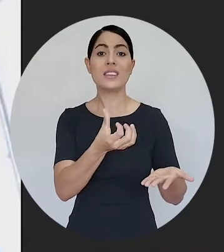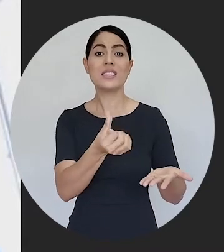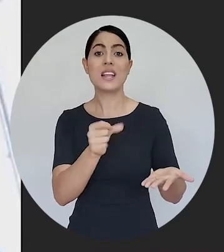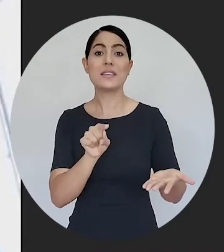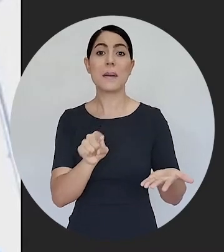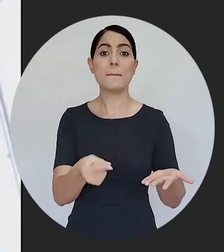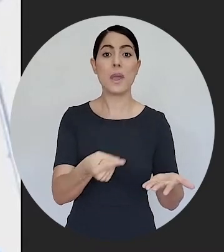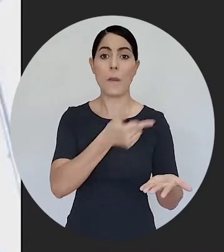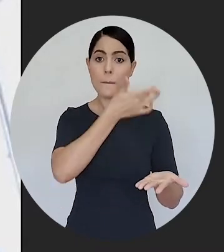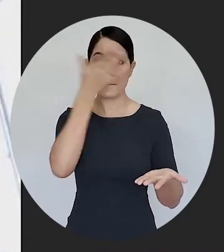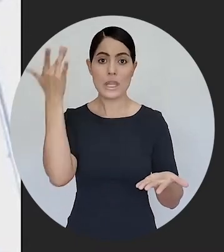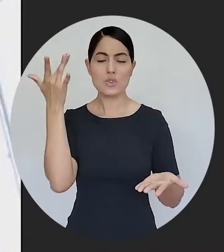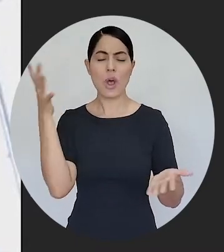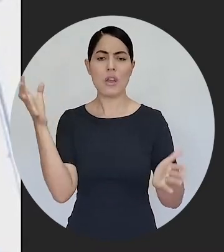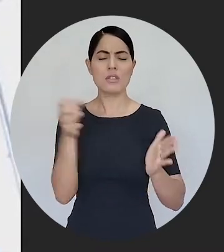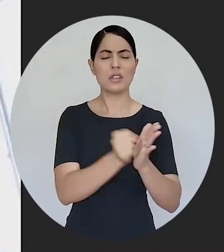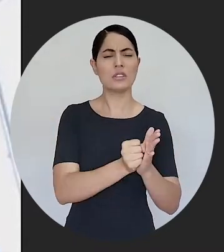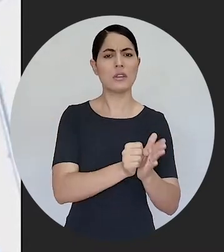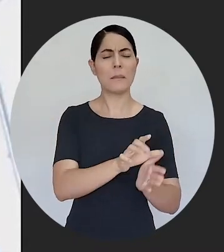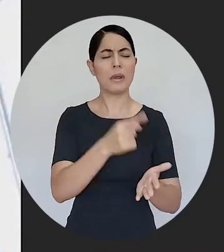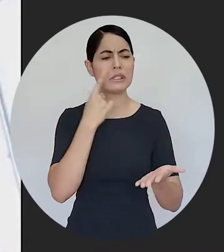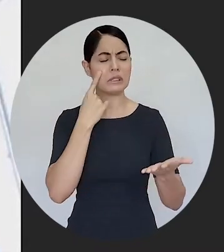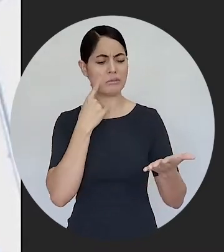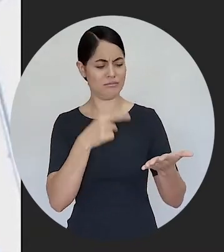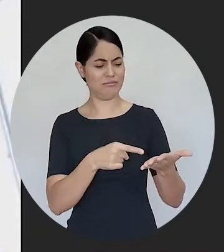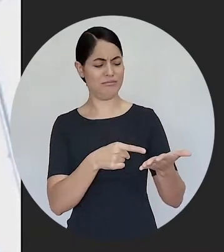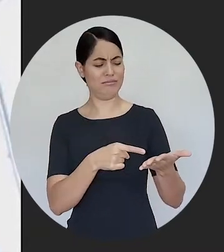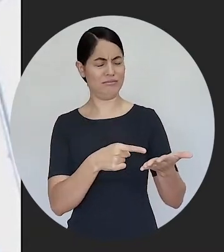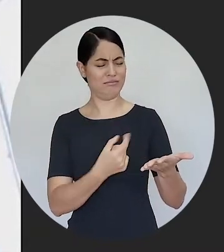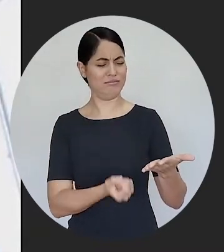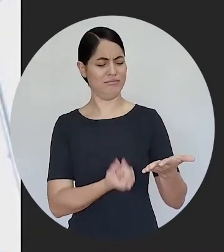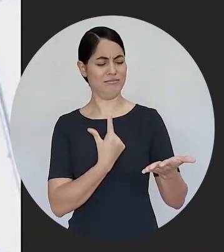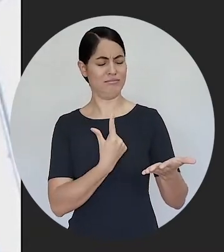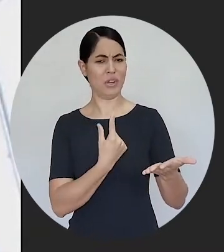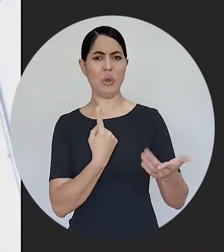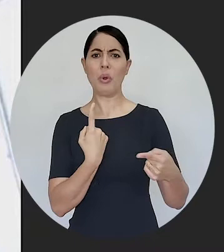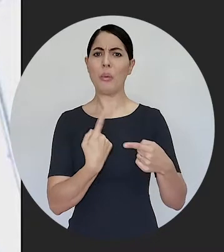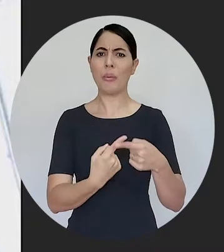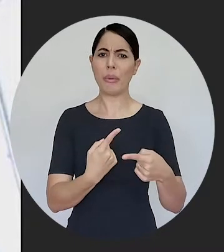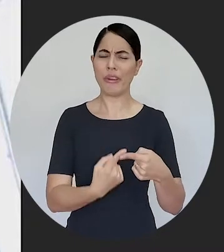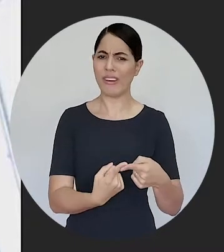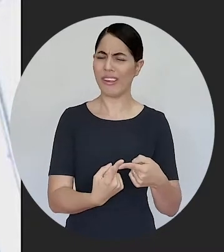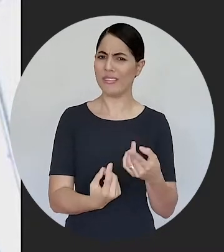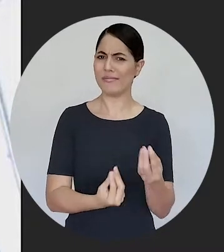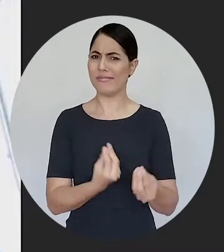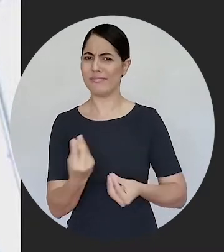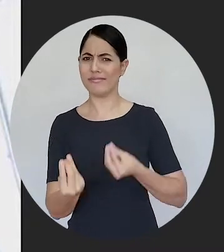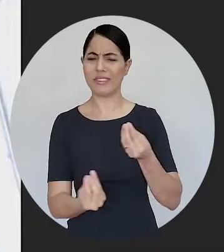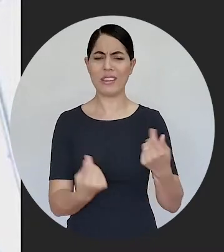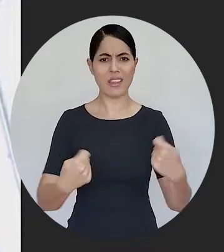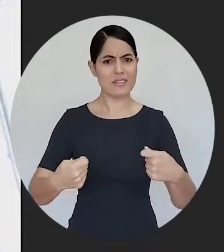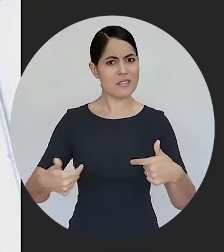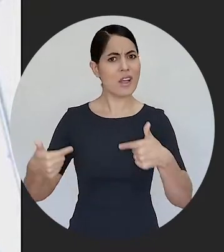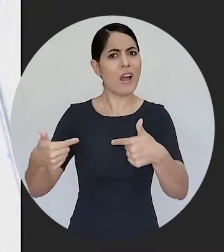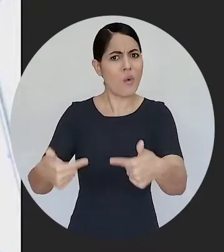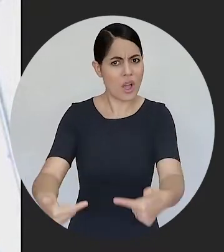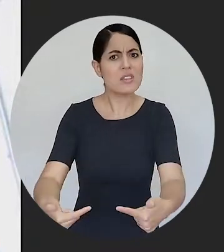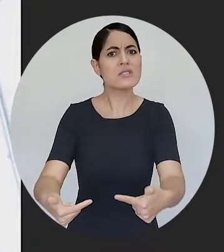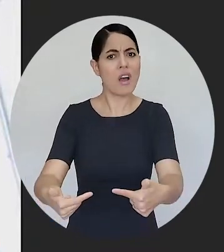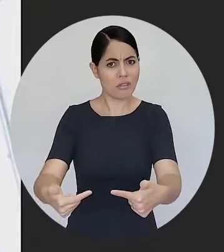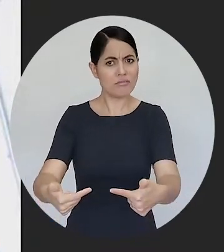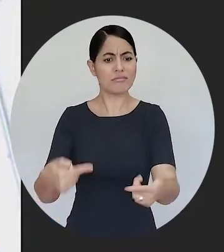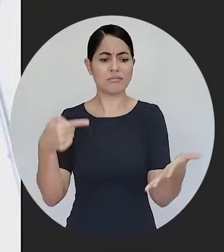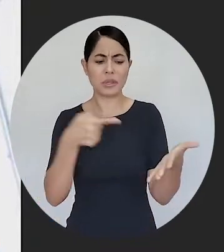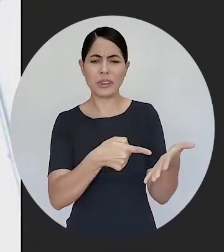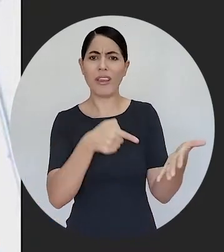36 mil inscritos, e eu de pronto entendi que alguma coisa deveria ser feita no